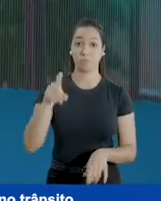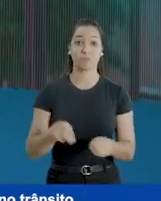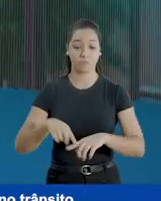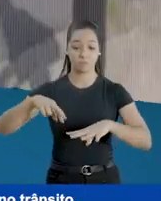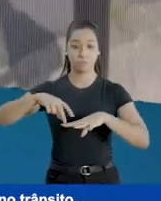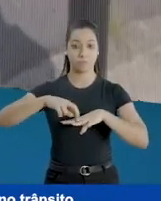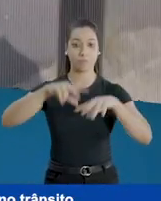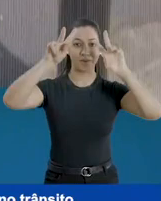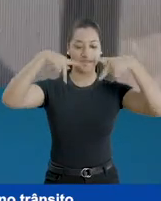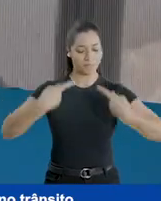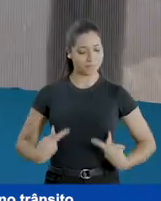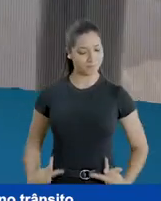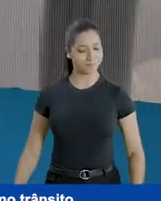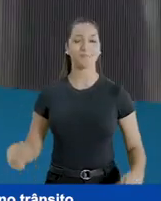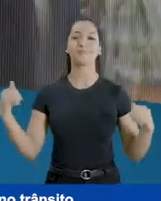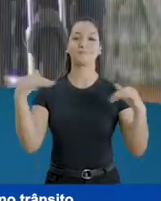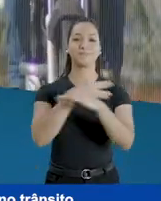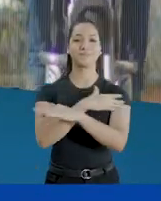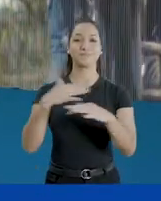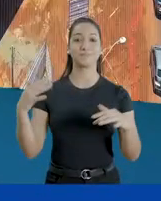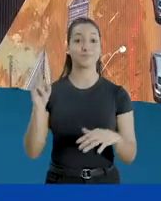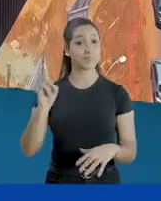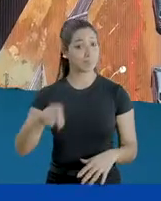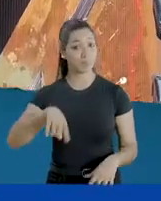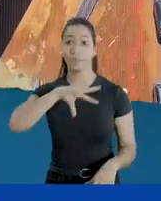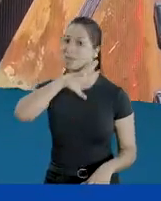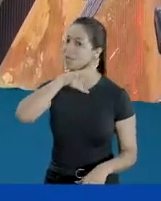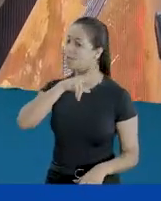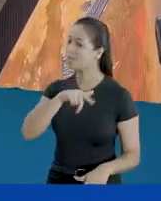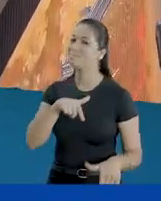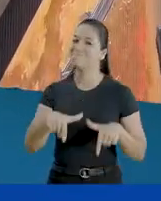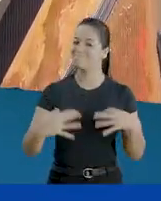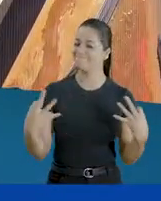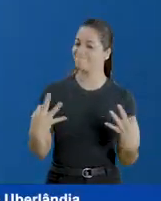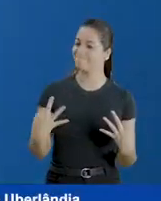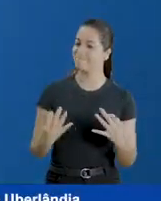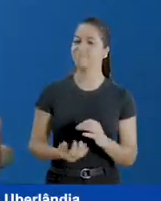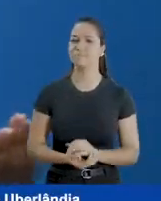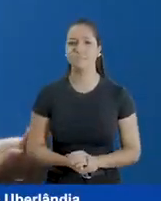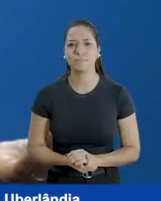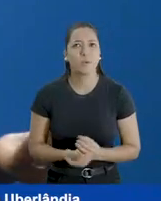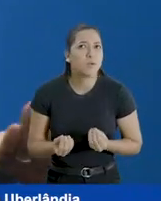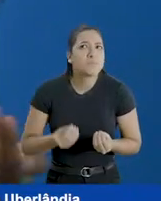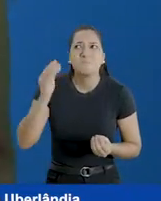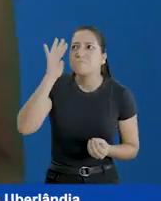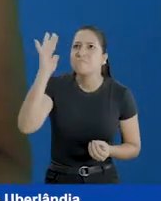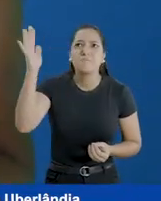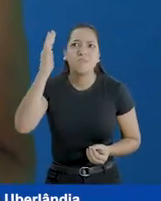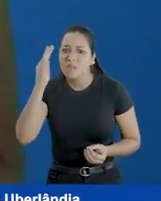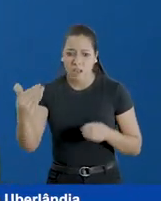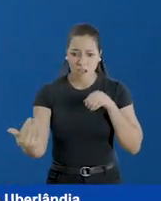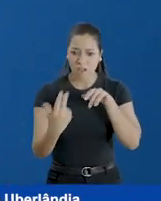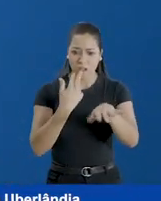sinalização e humanização no trânsito. E isso Odelmo faz como ninguém. Impossível imaginar como seria o